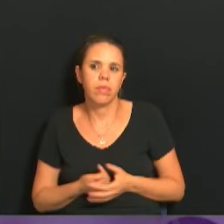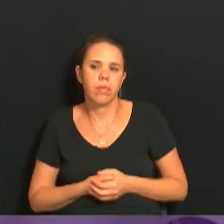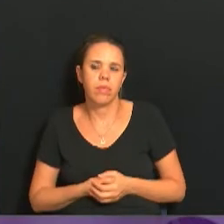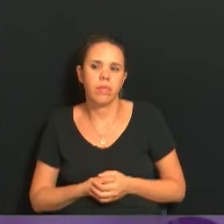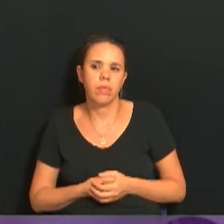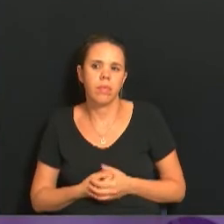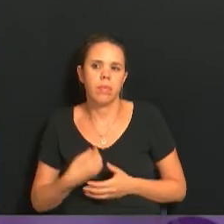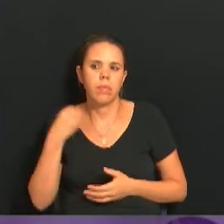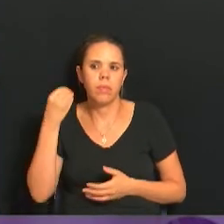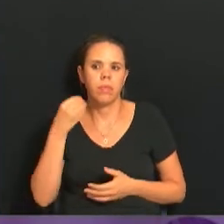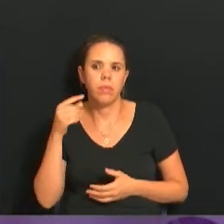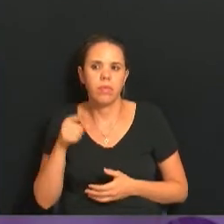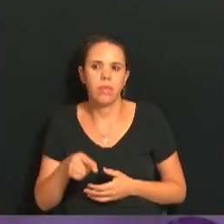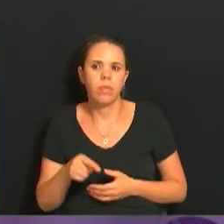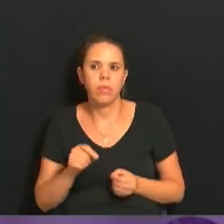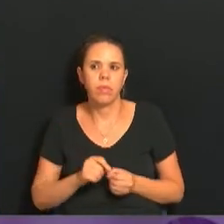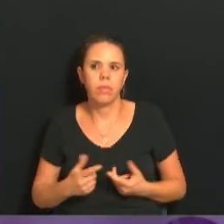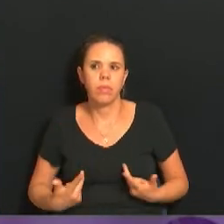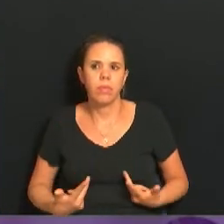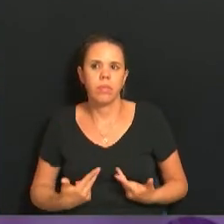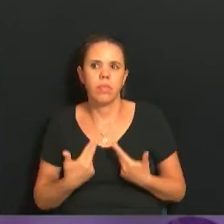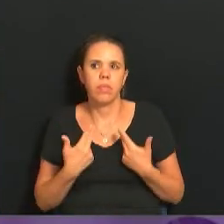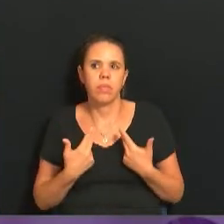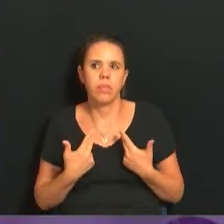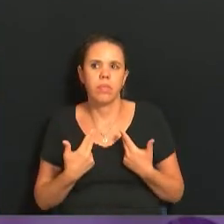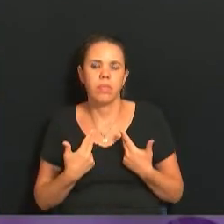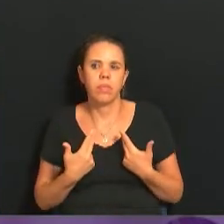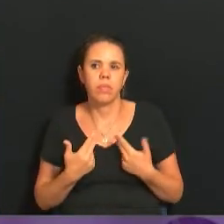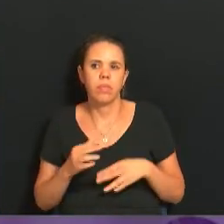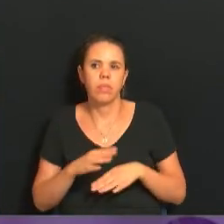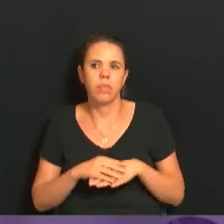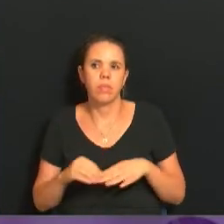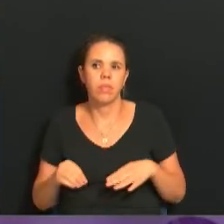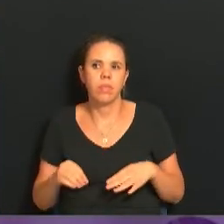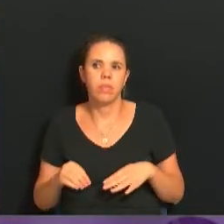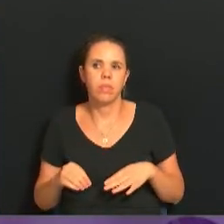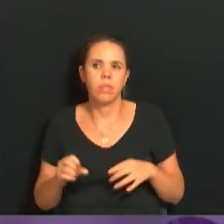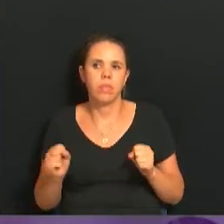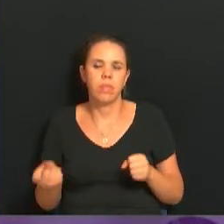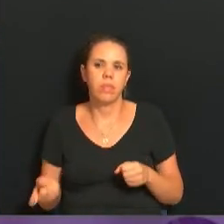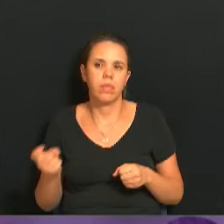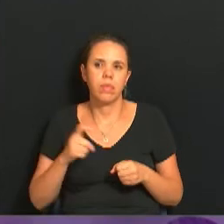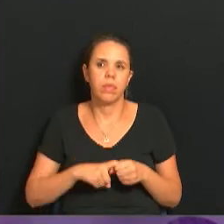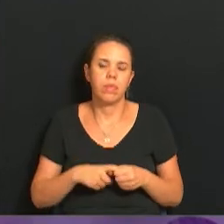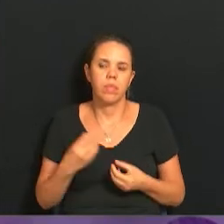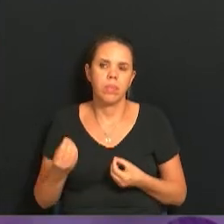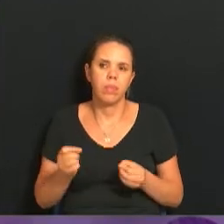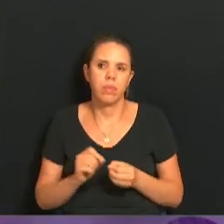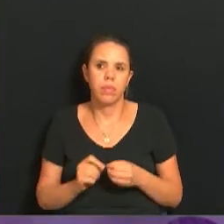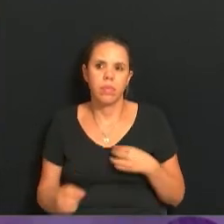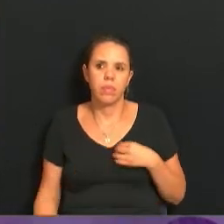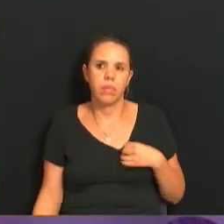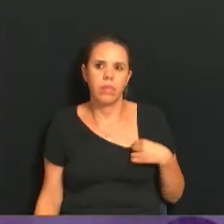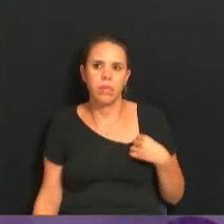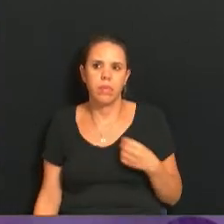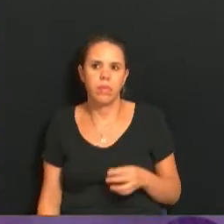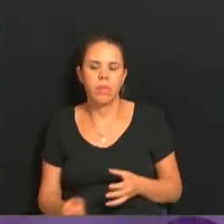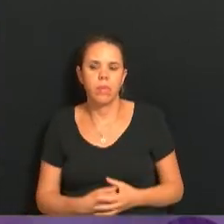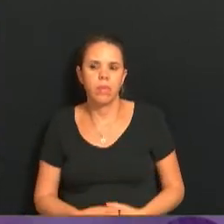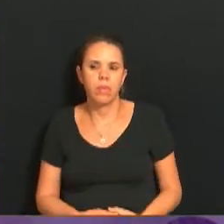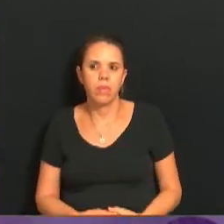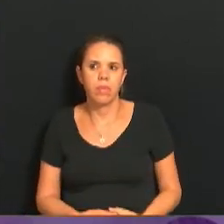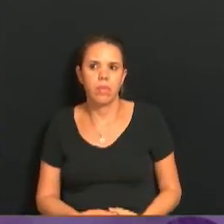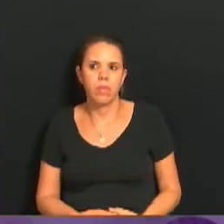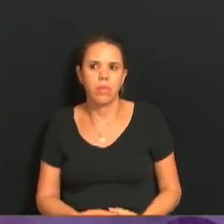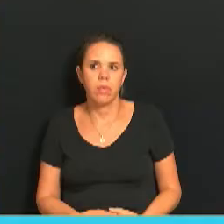sua experiência? Fez a cirurgia, curou, ou ele pode voltar novamente, ou pode se espalhar? O que o